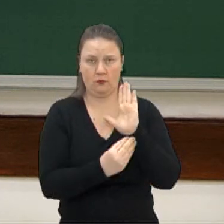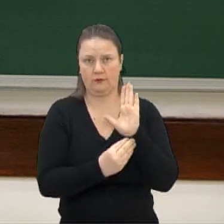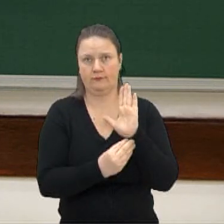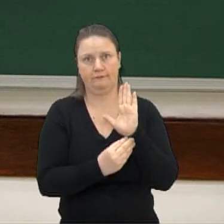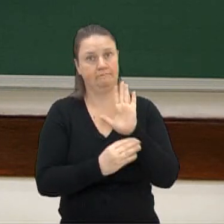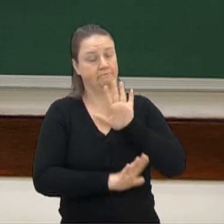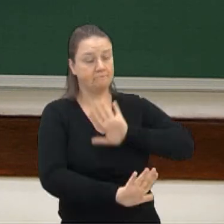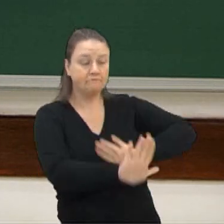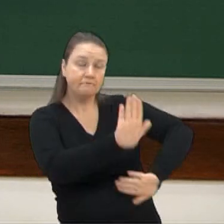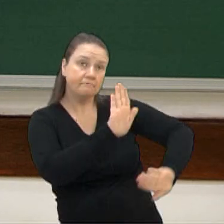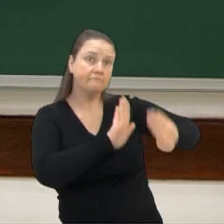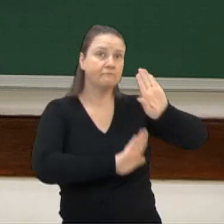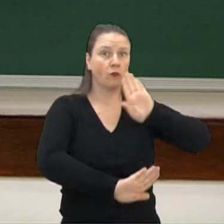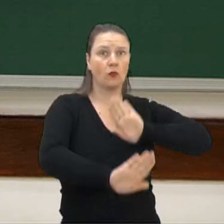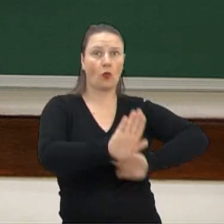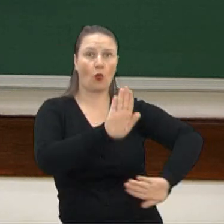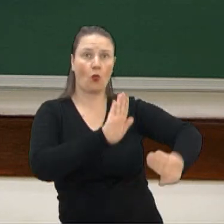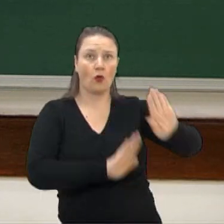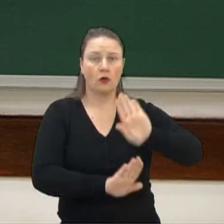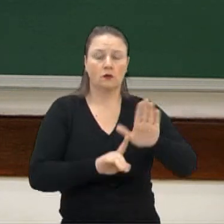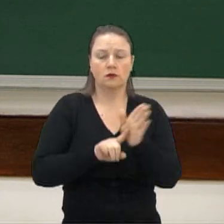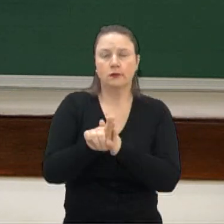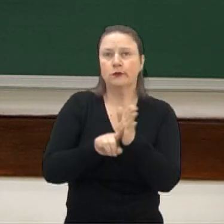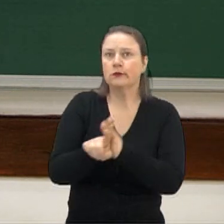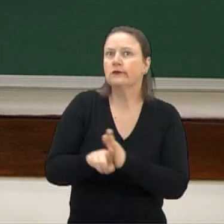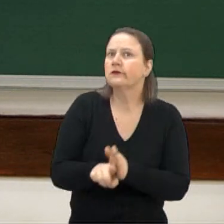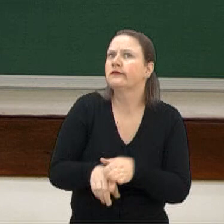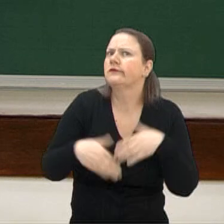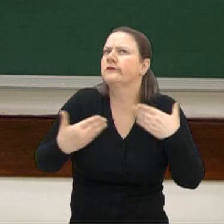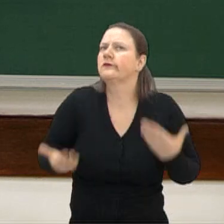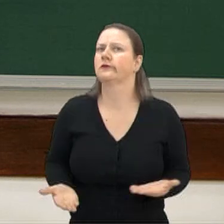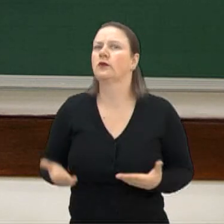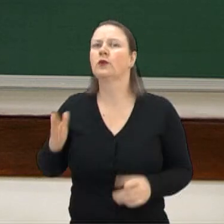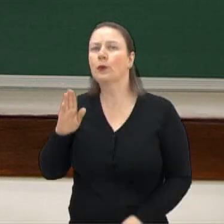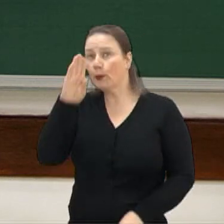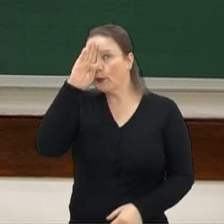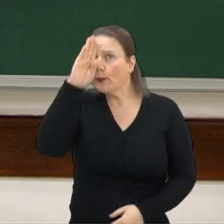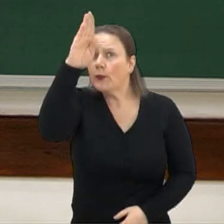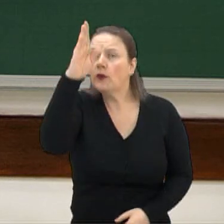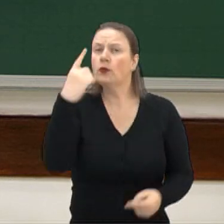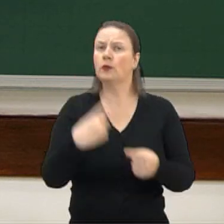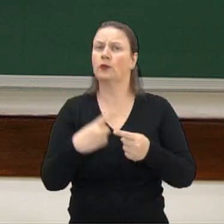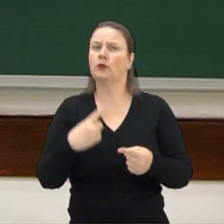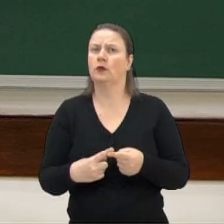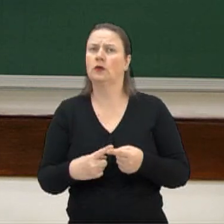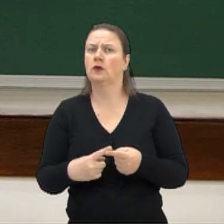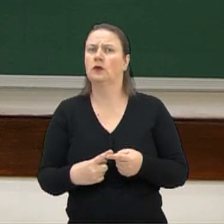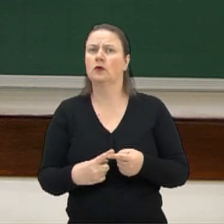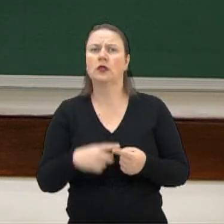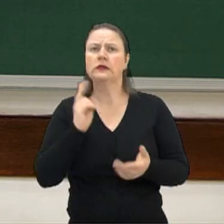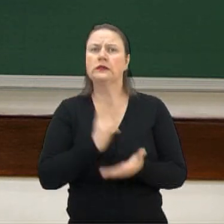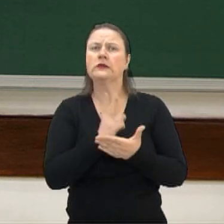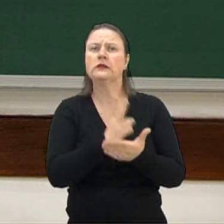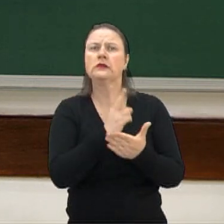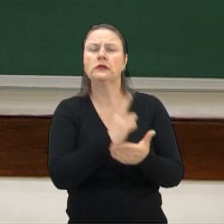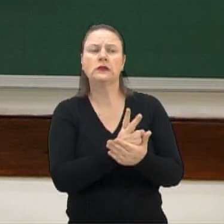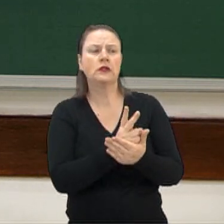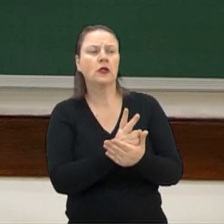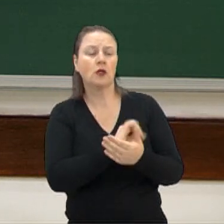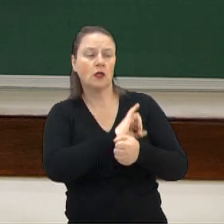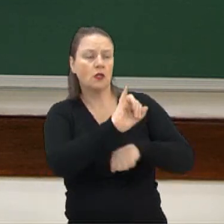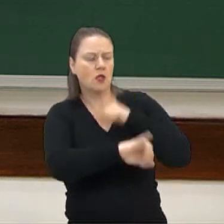tomar bastante cuidado quando essas pesquisas são feitas, principalmente porque nem sempre a gente encontra na